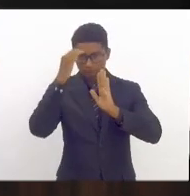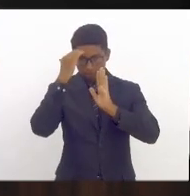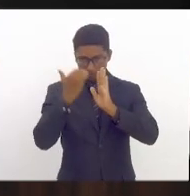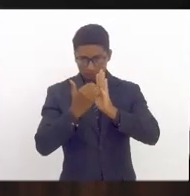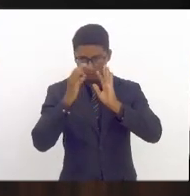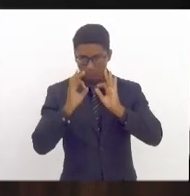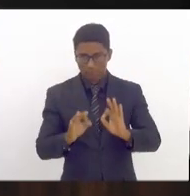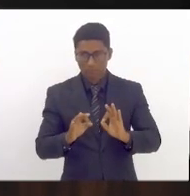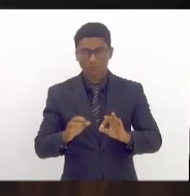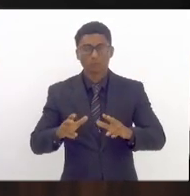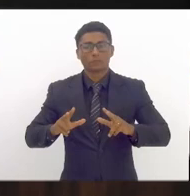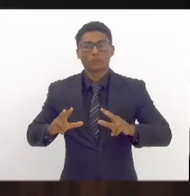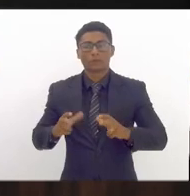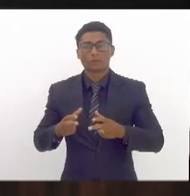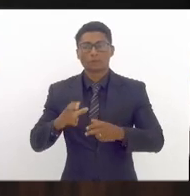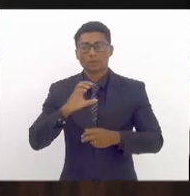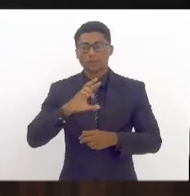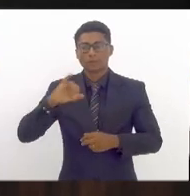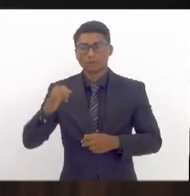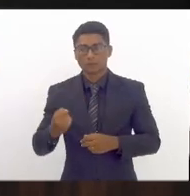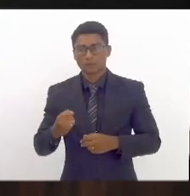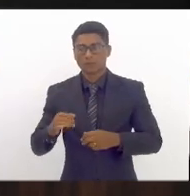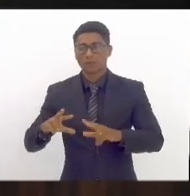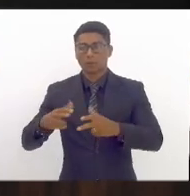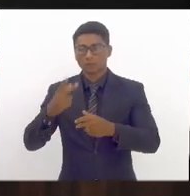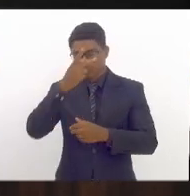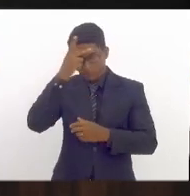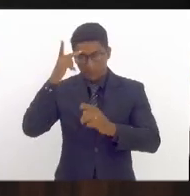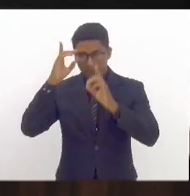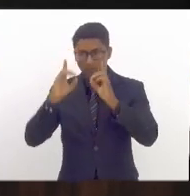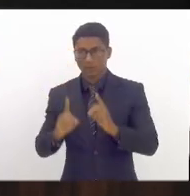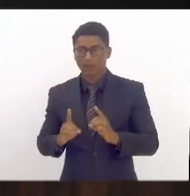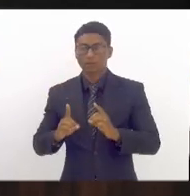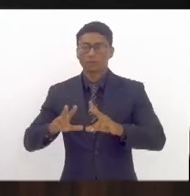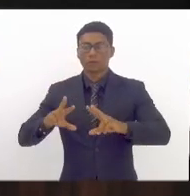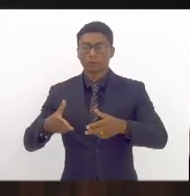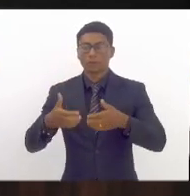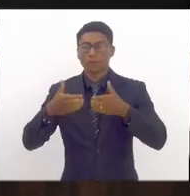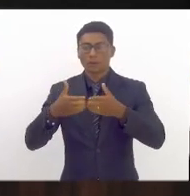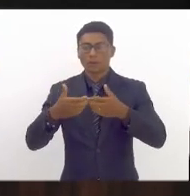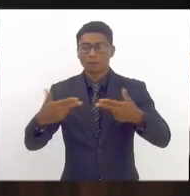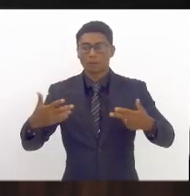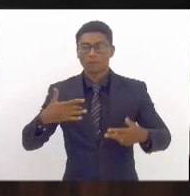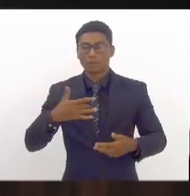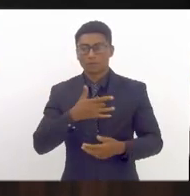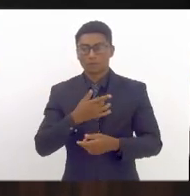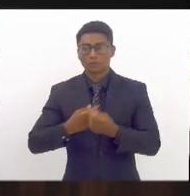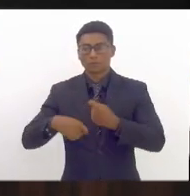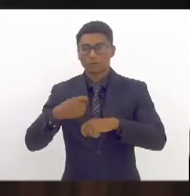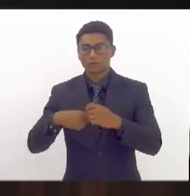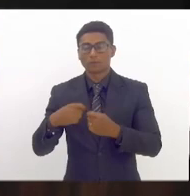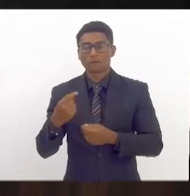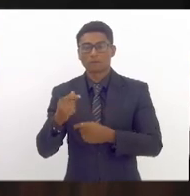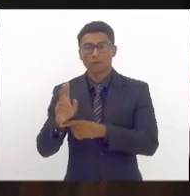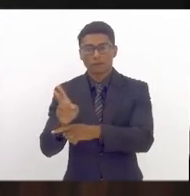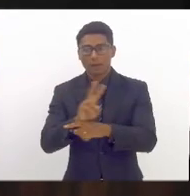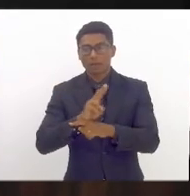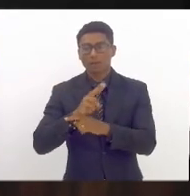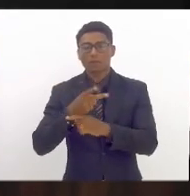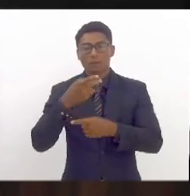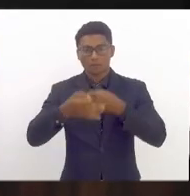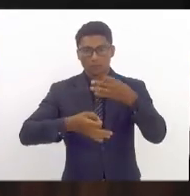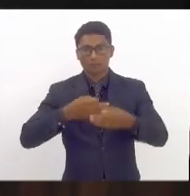providências. Pendente de parecer das Comissões de Constituição e Justiça, da Pessoa com Deficiência, de Transporte, Saúde, Orçamento, Fiscalização Financeira e